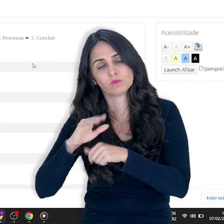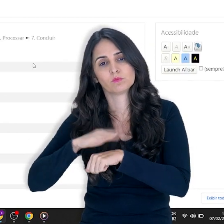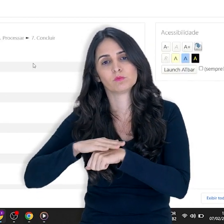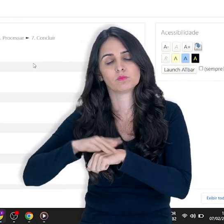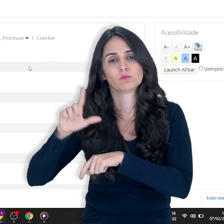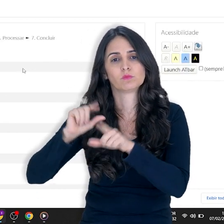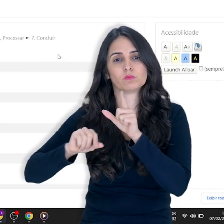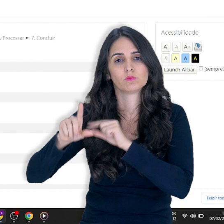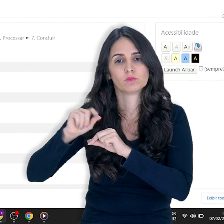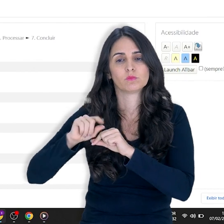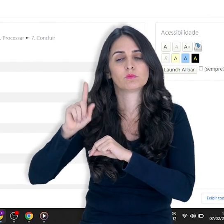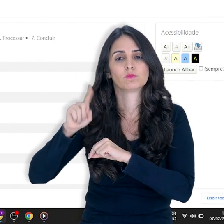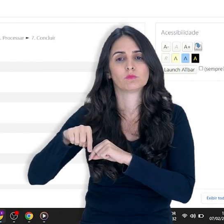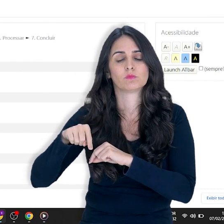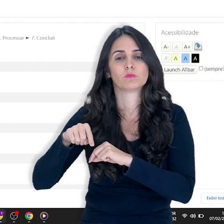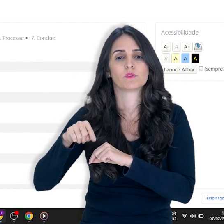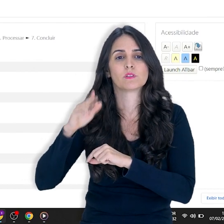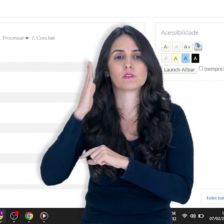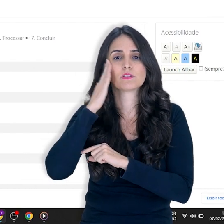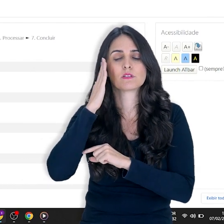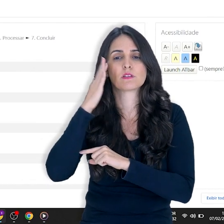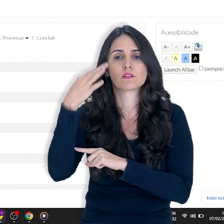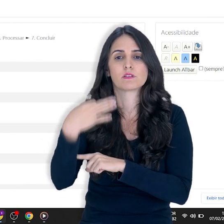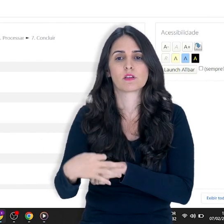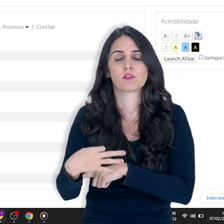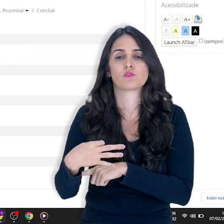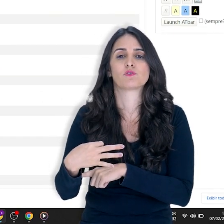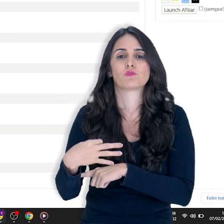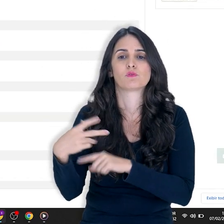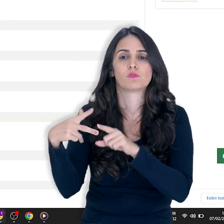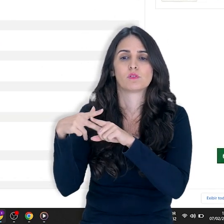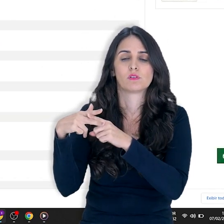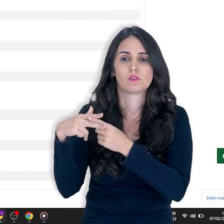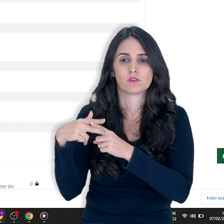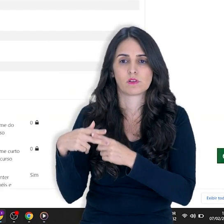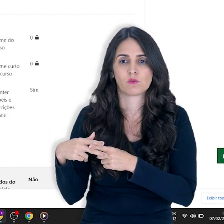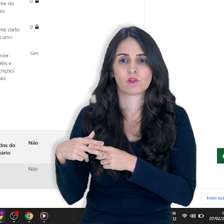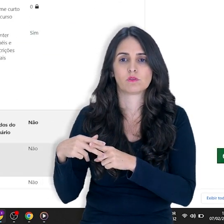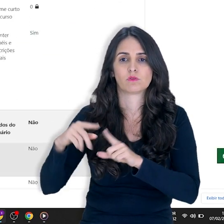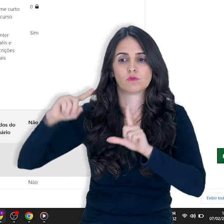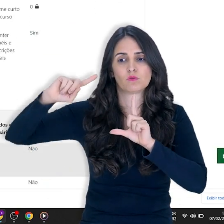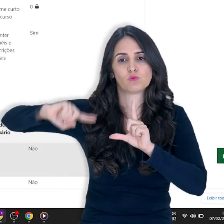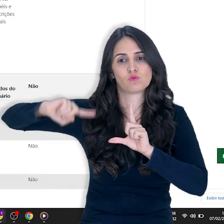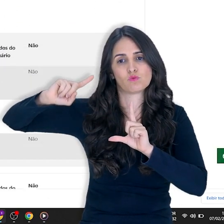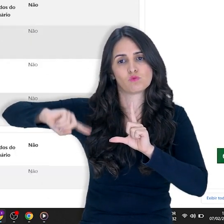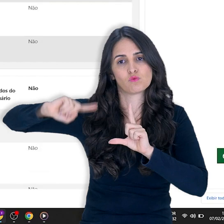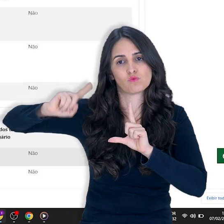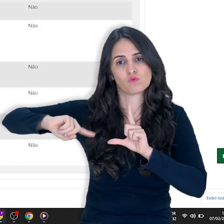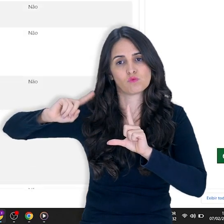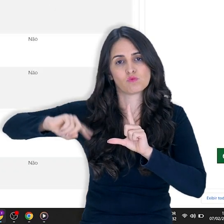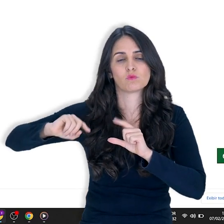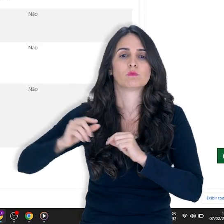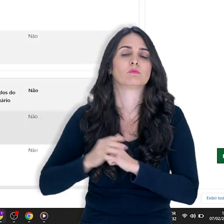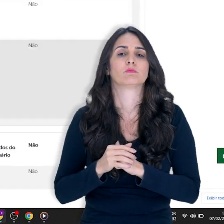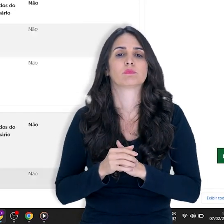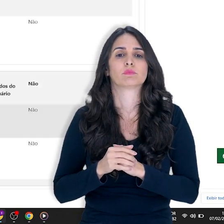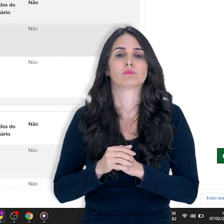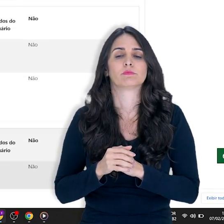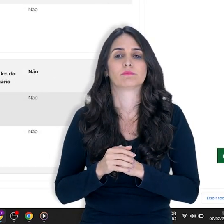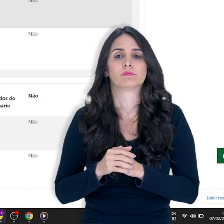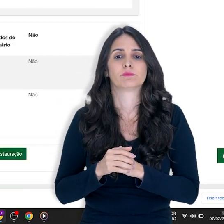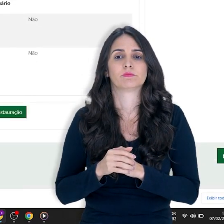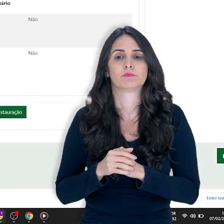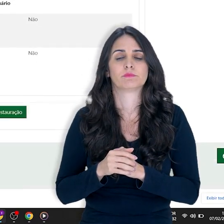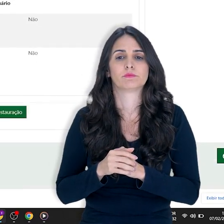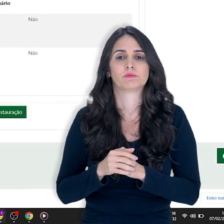resumo do que eu escolhi, né? Então aqui ele garante que você saiba exatamente o que você está restaurando. Vamos rolar para baixo também de